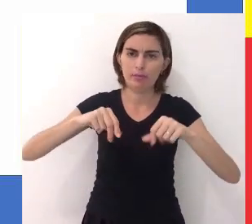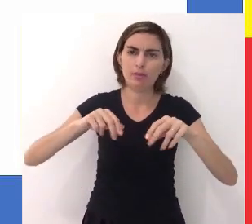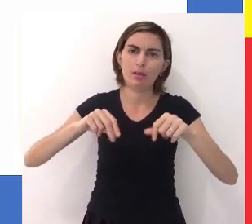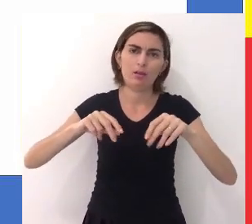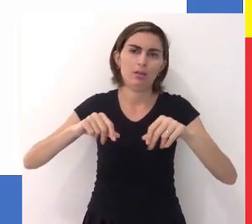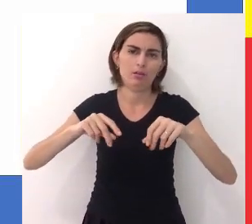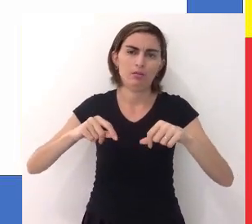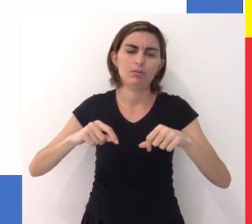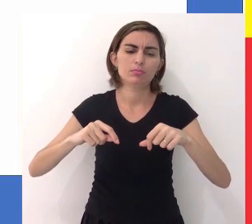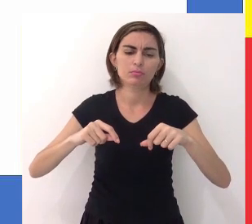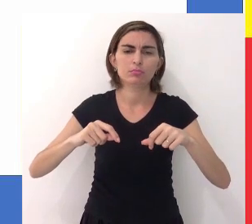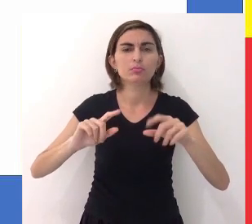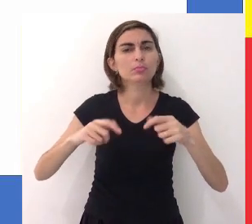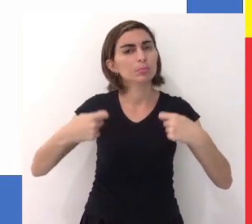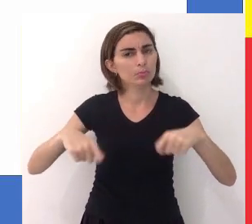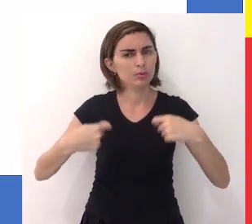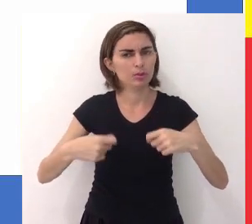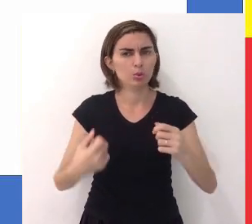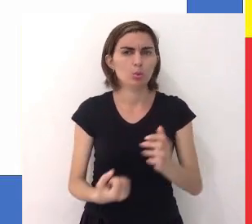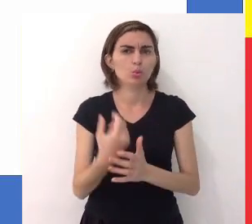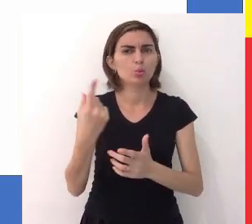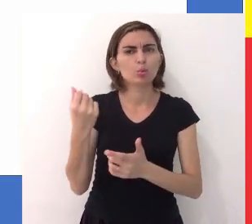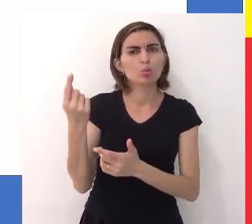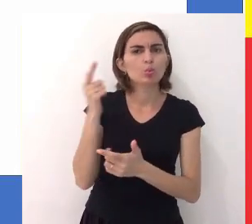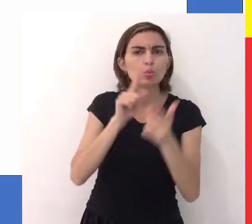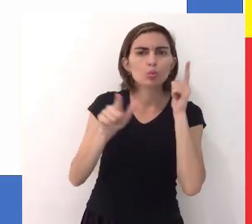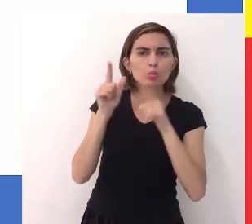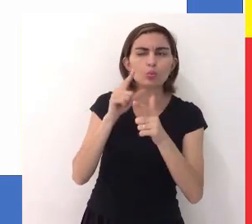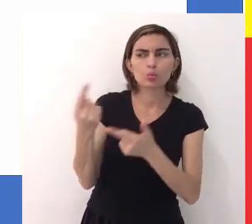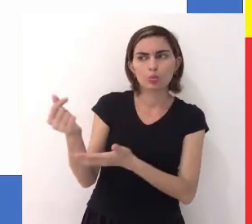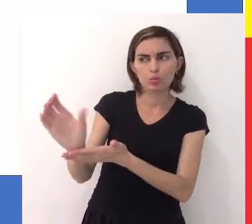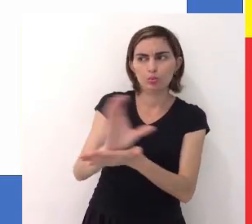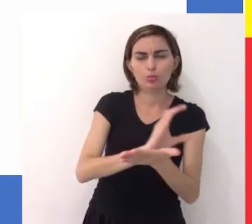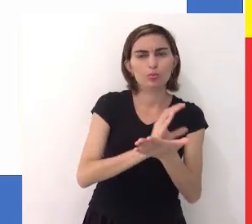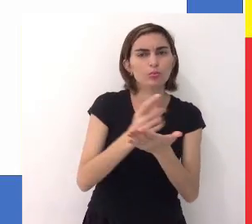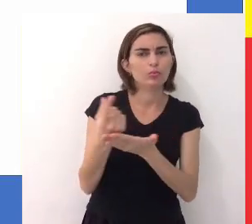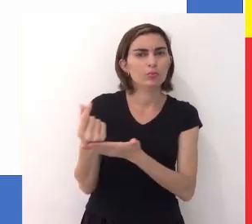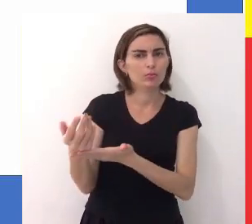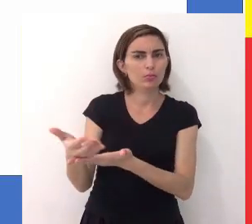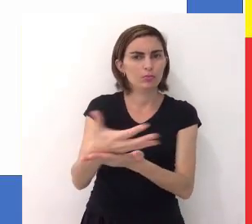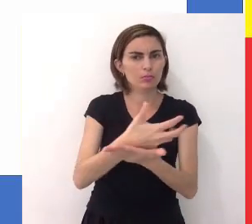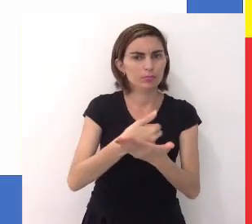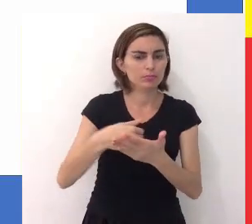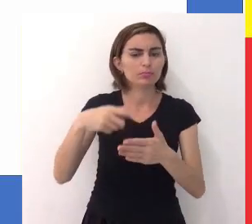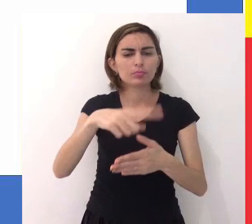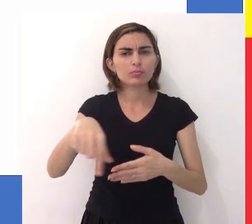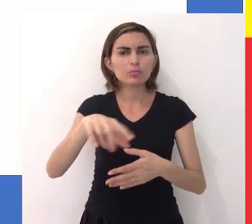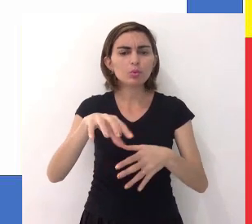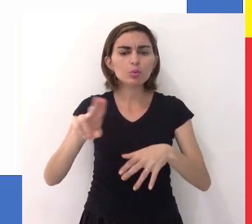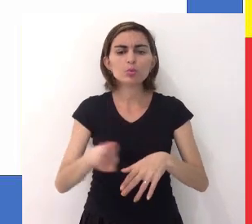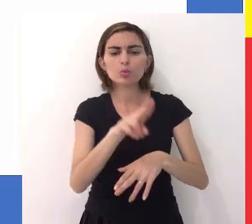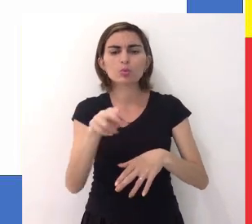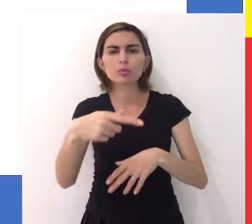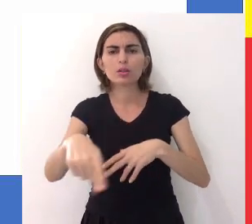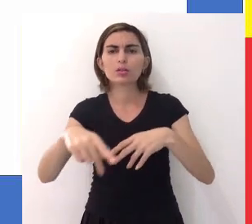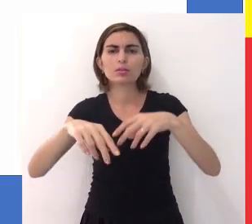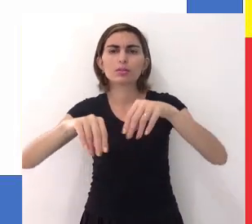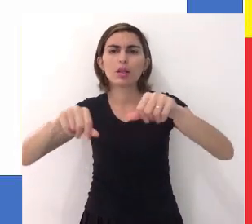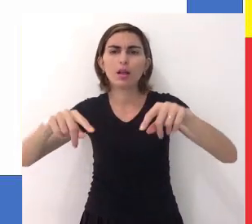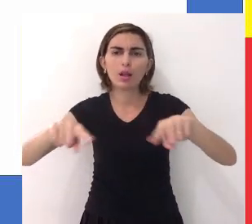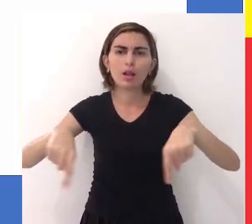terra, tá, gente? Precisava existir o lucro, tá? A vantagem em cima dessa propriedade, a vantagem que se